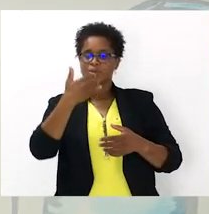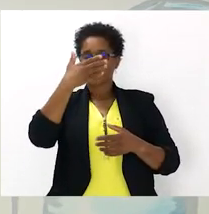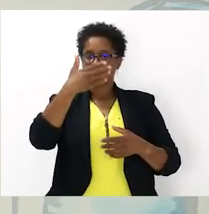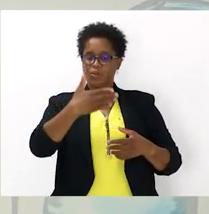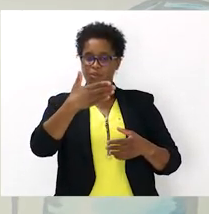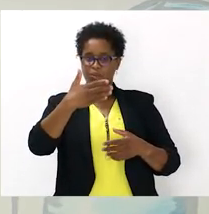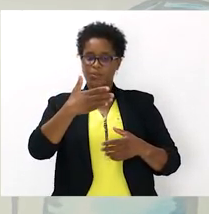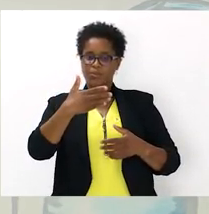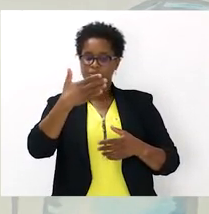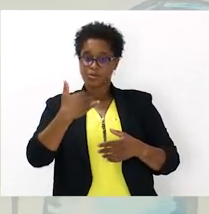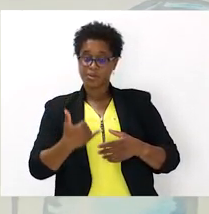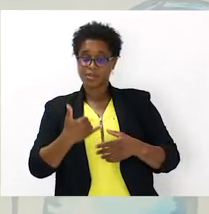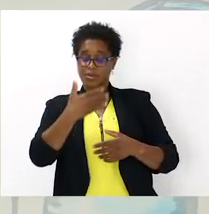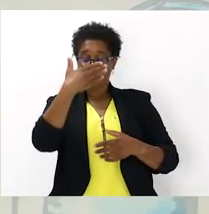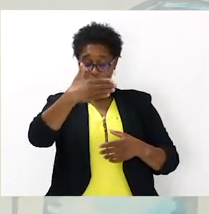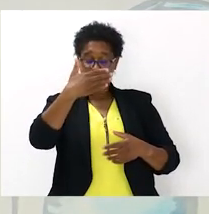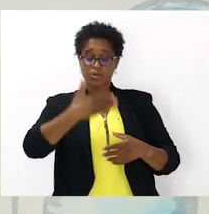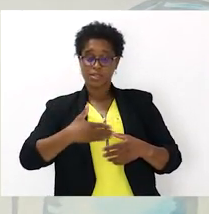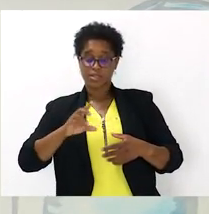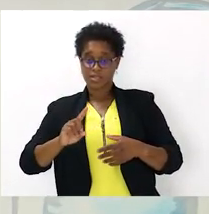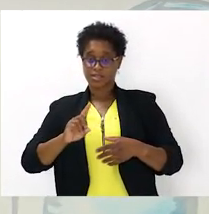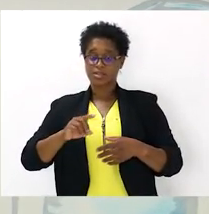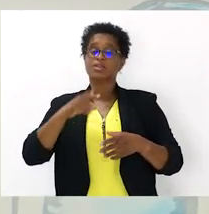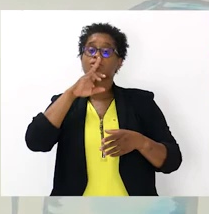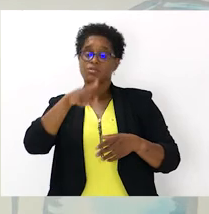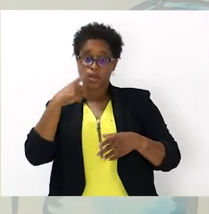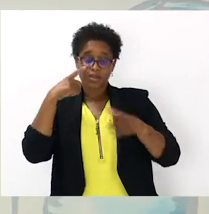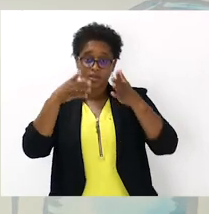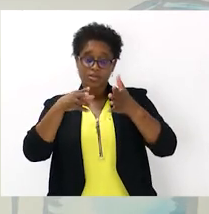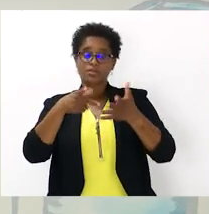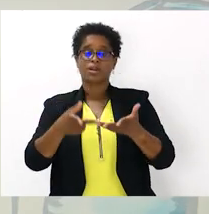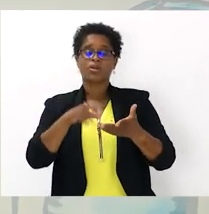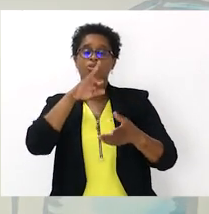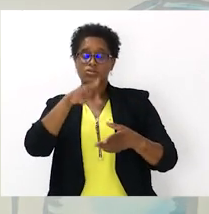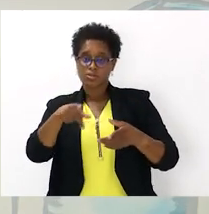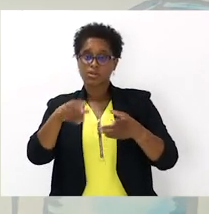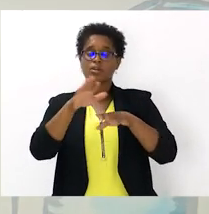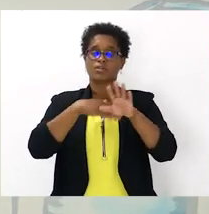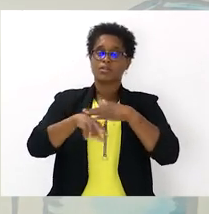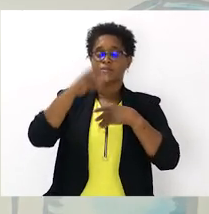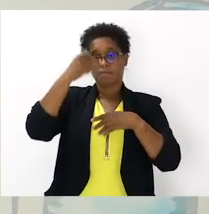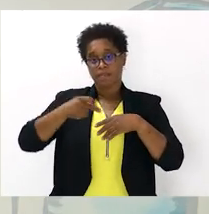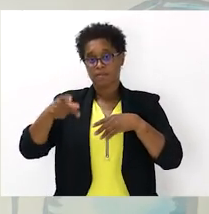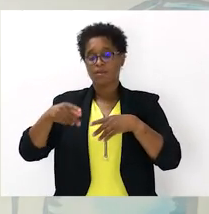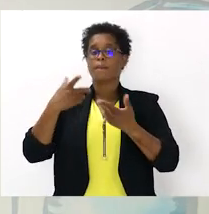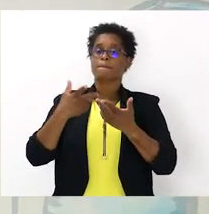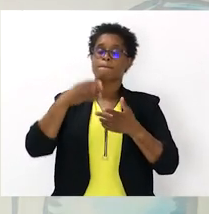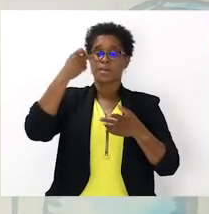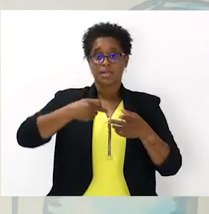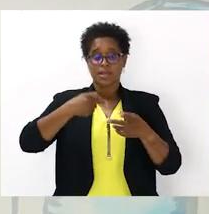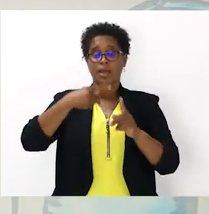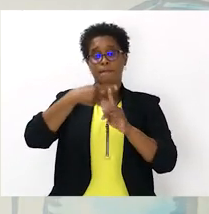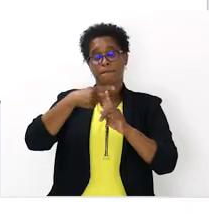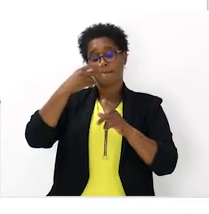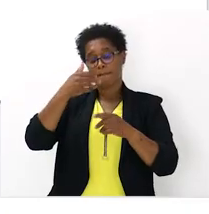16. Atenção, o resultado se aplicamos a propriedade manter a base e somar